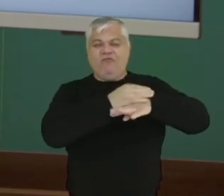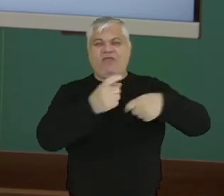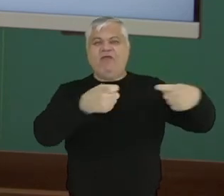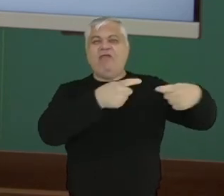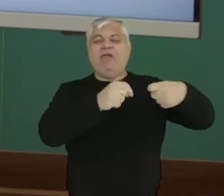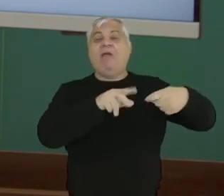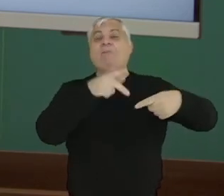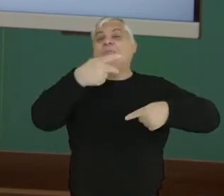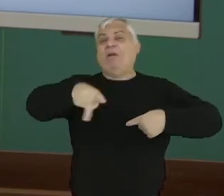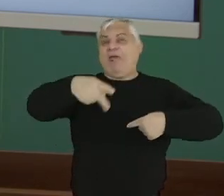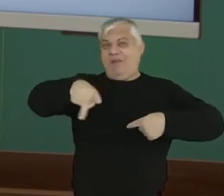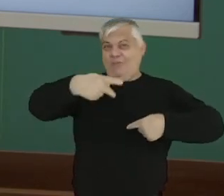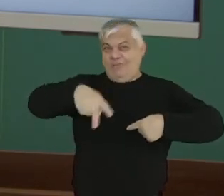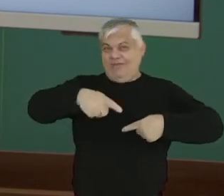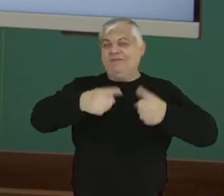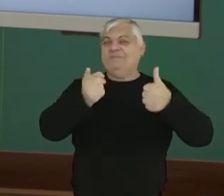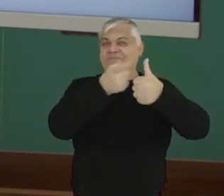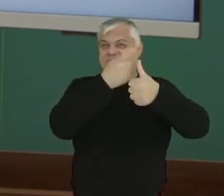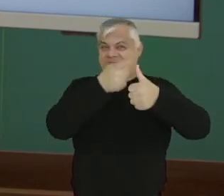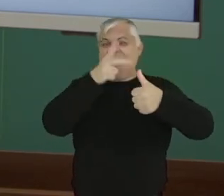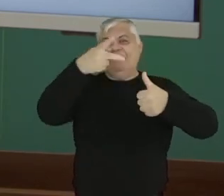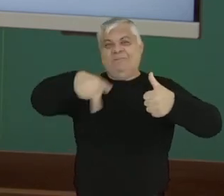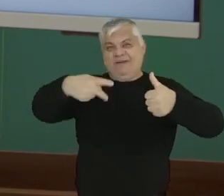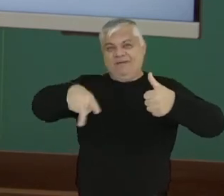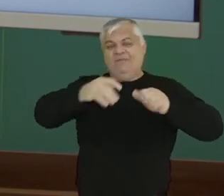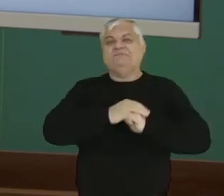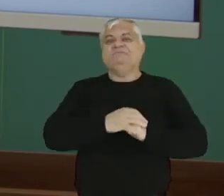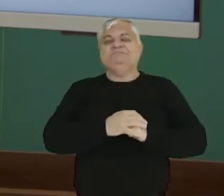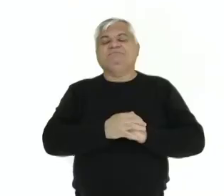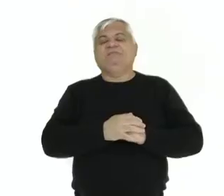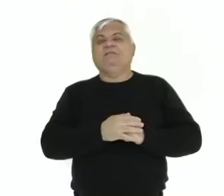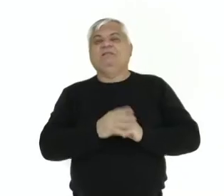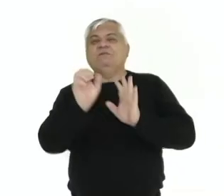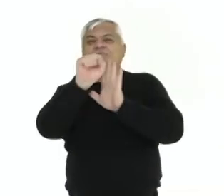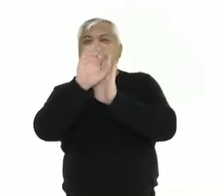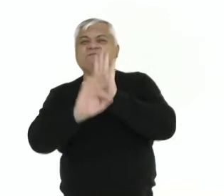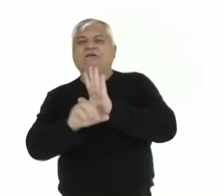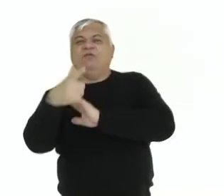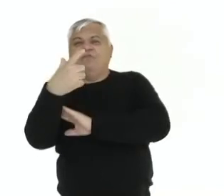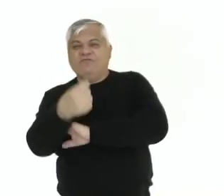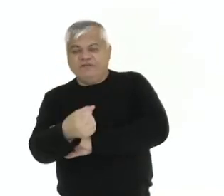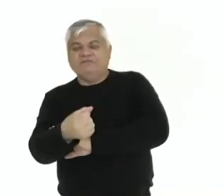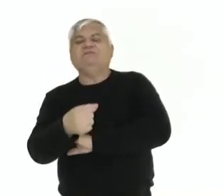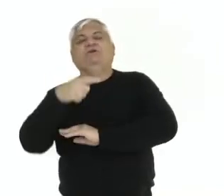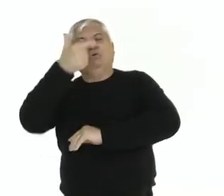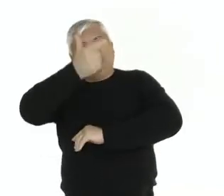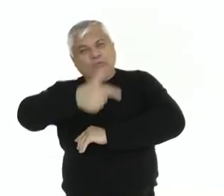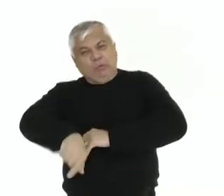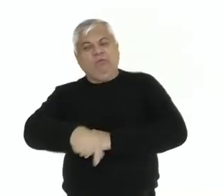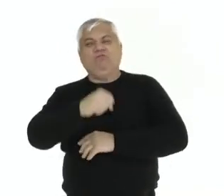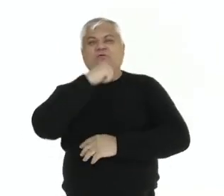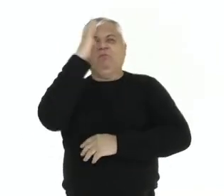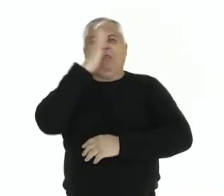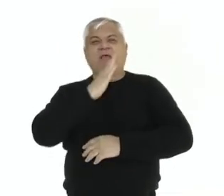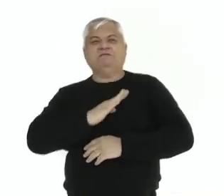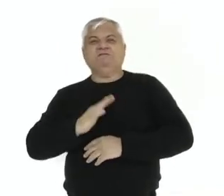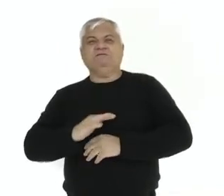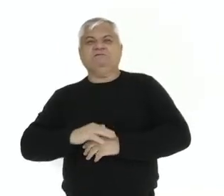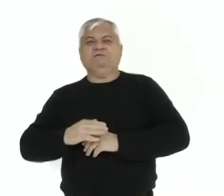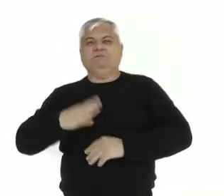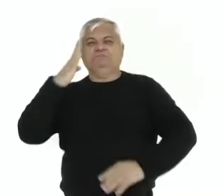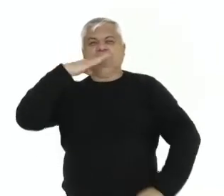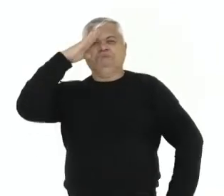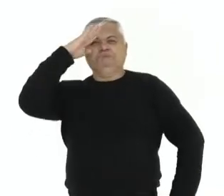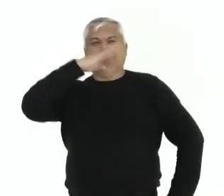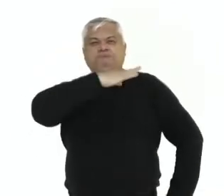um dos maiores conflitos da América Latina. No século XX, o Exército Brasileiro, as Forças Armadas do Brasil, né,